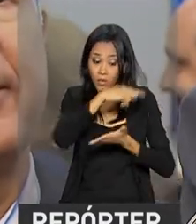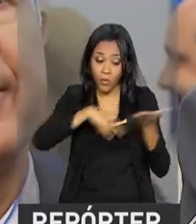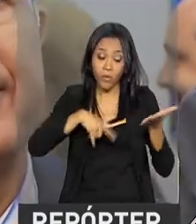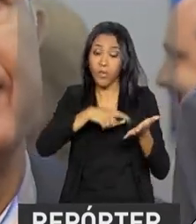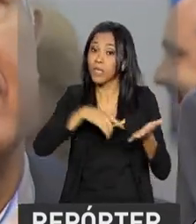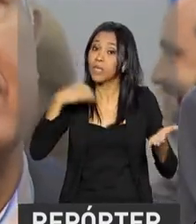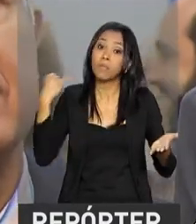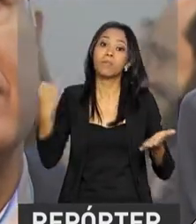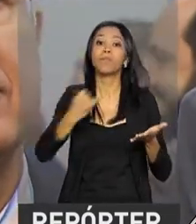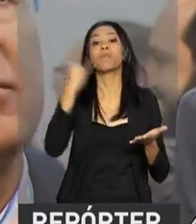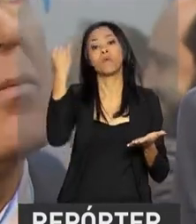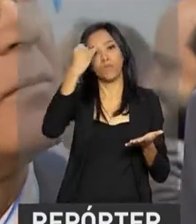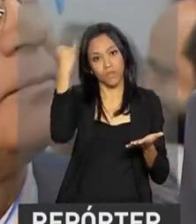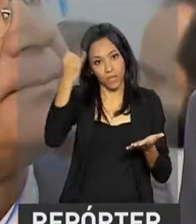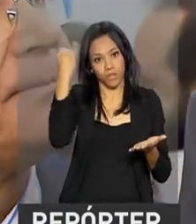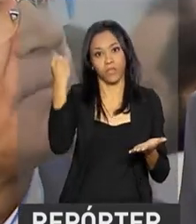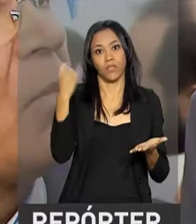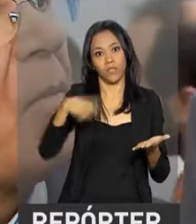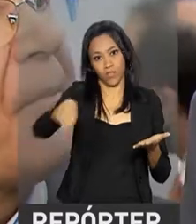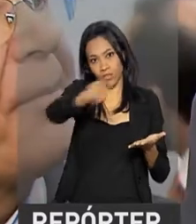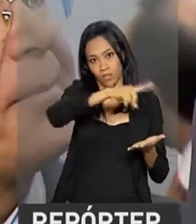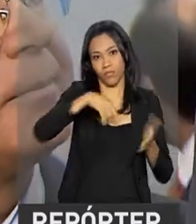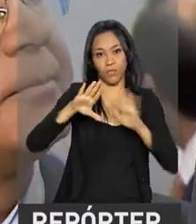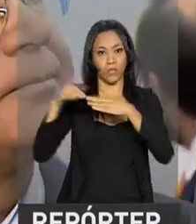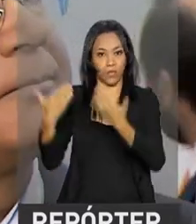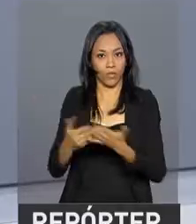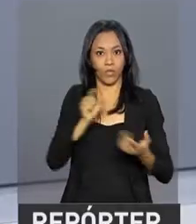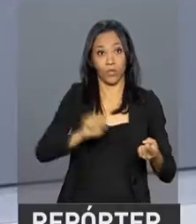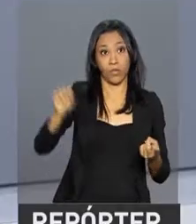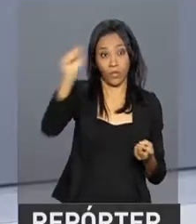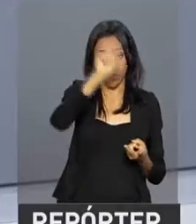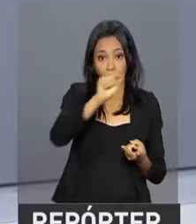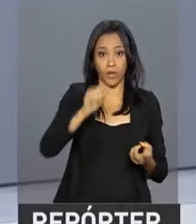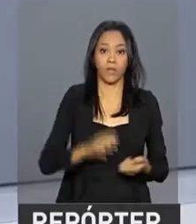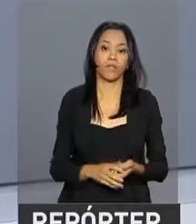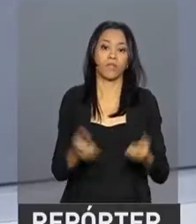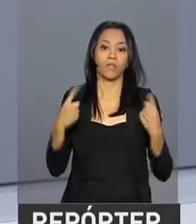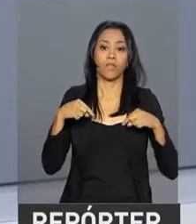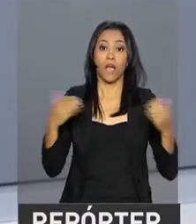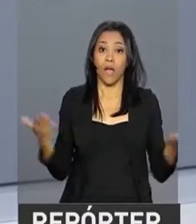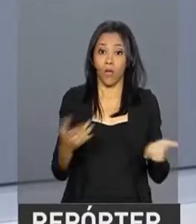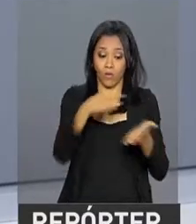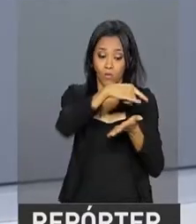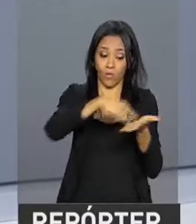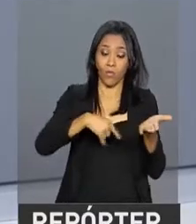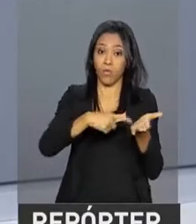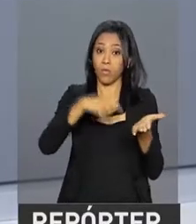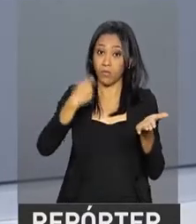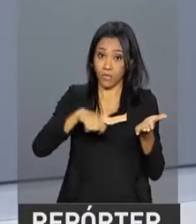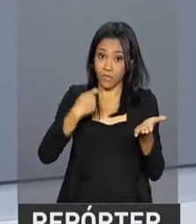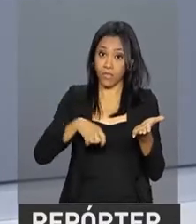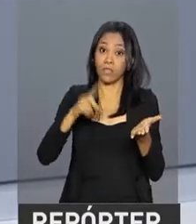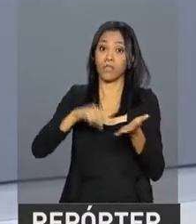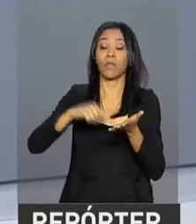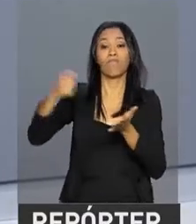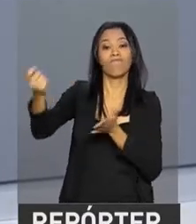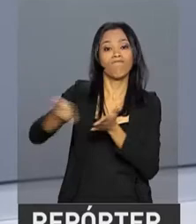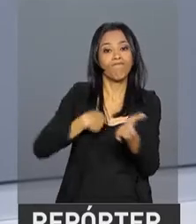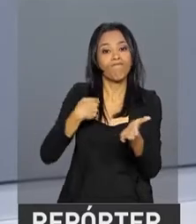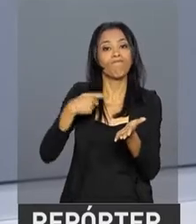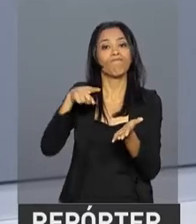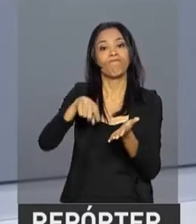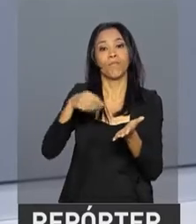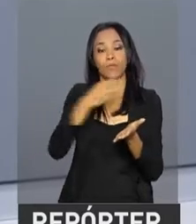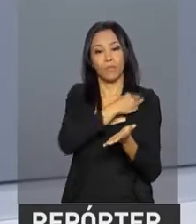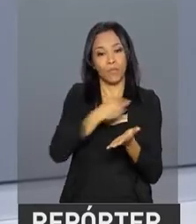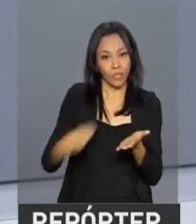construção dos currículos por parte das escolas e das redes educacionais. O documento agora precisa ser homologado pelo ministro da Educação